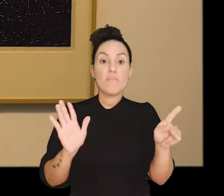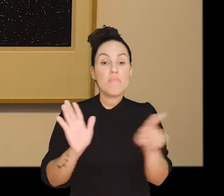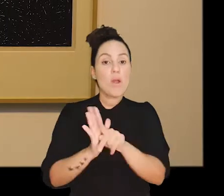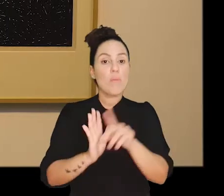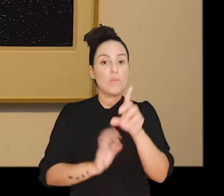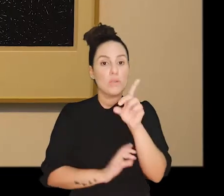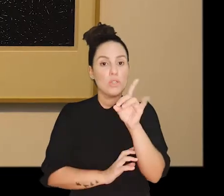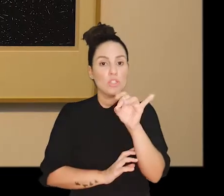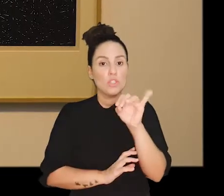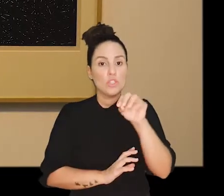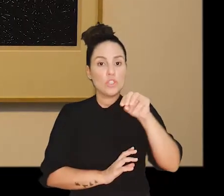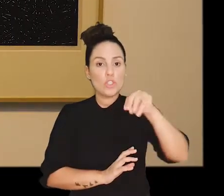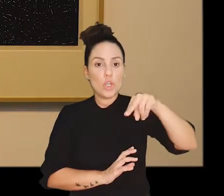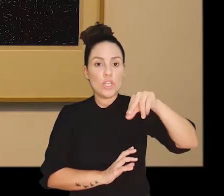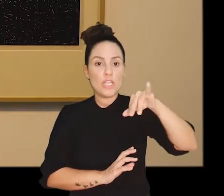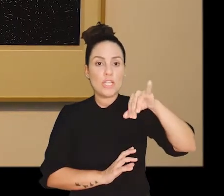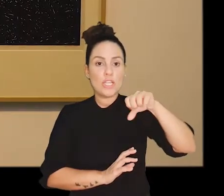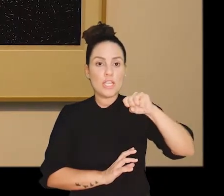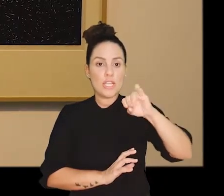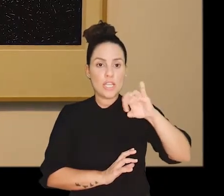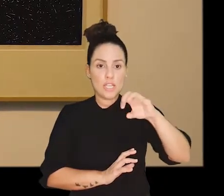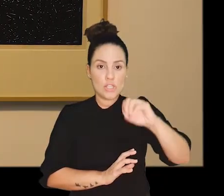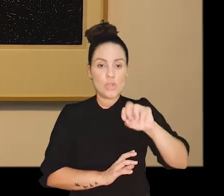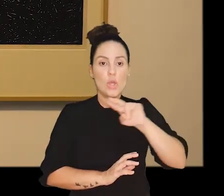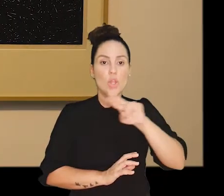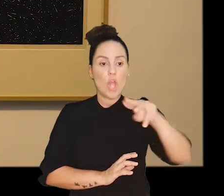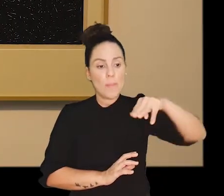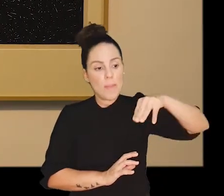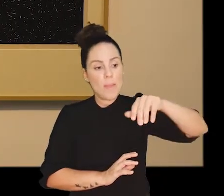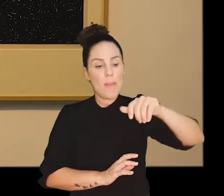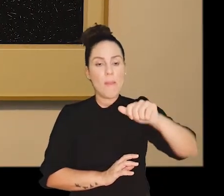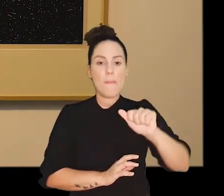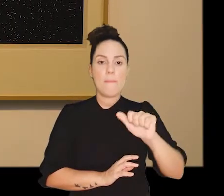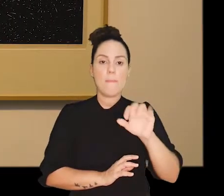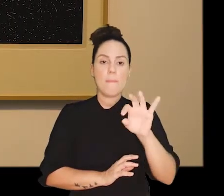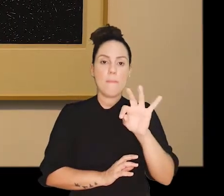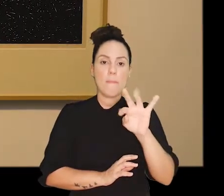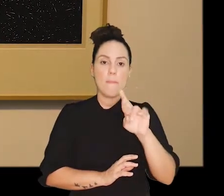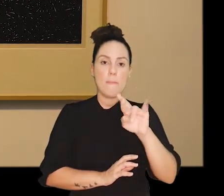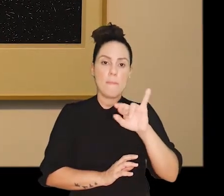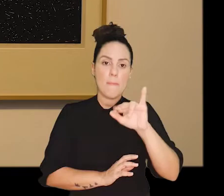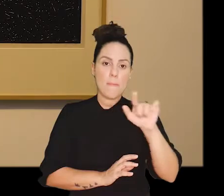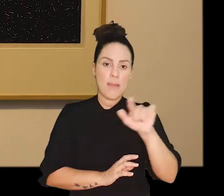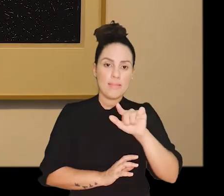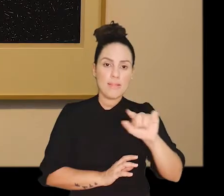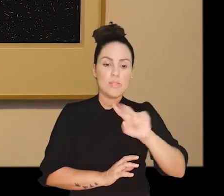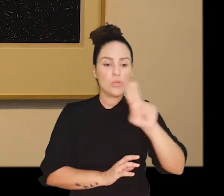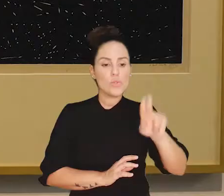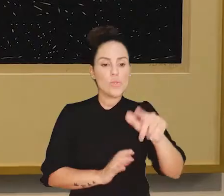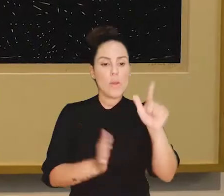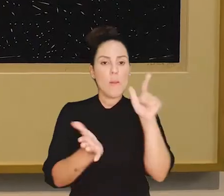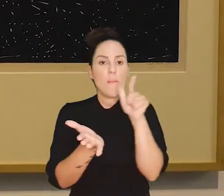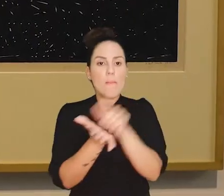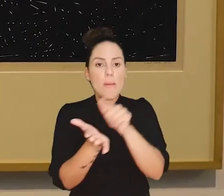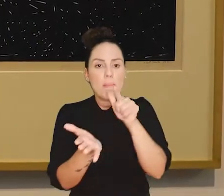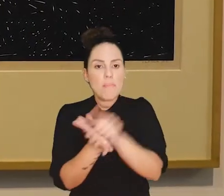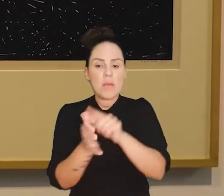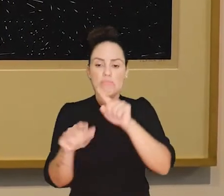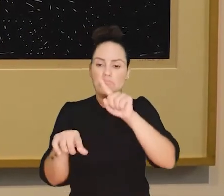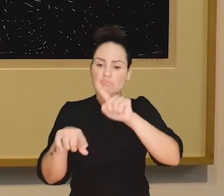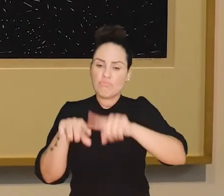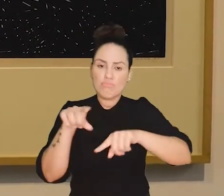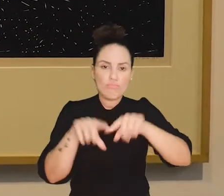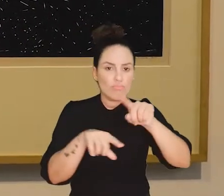obras fazem parte de um conjunto a que Dionísio Del Santo chamou de matrizes espontâneas. Usando uma